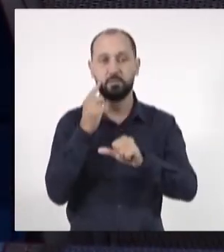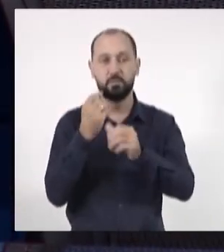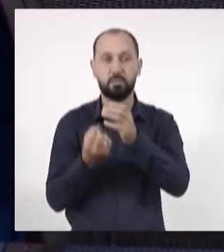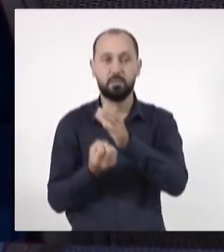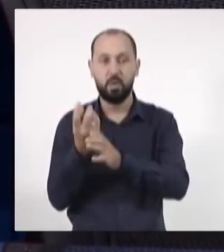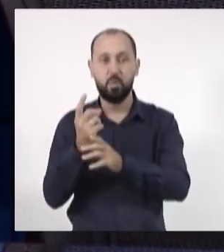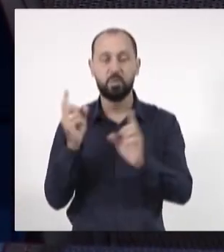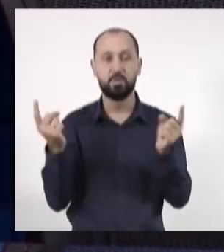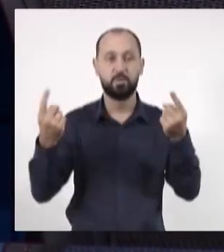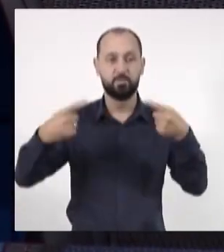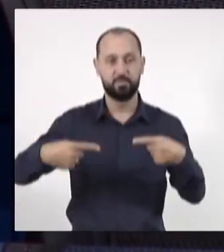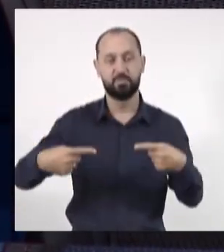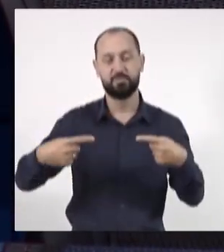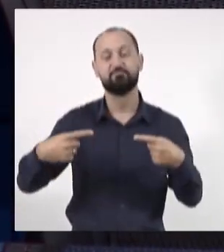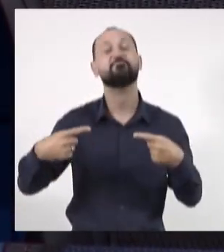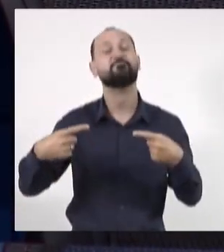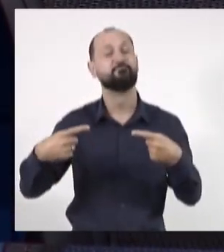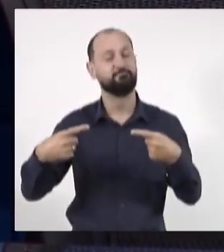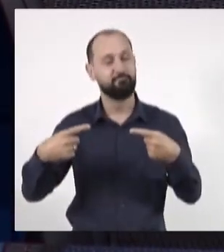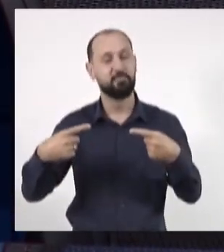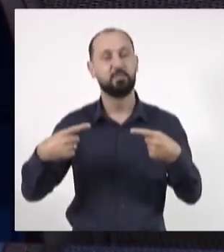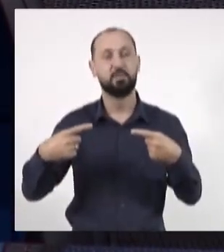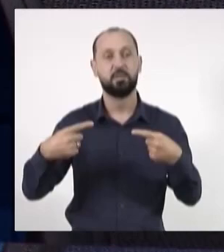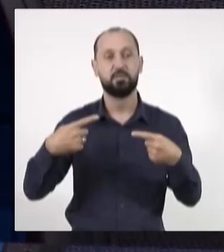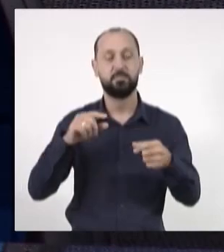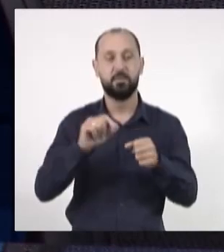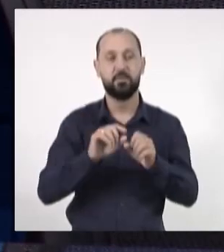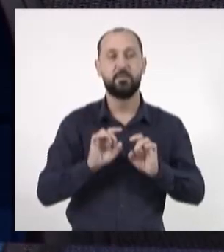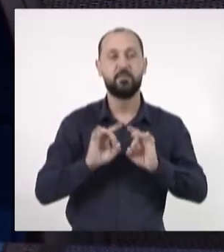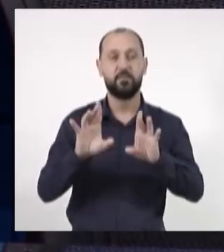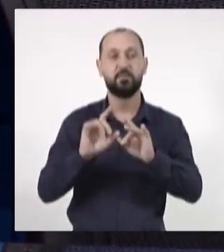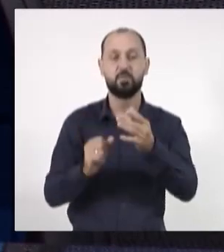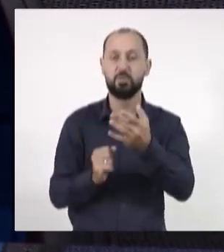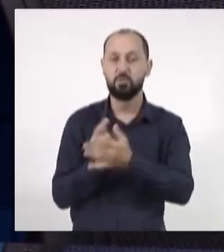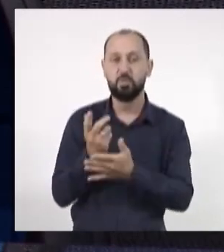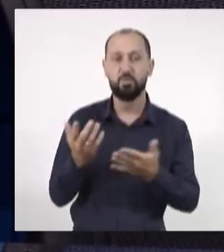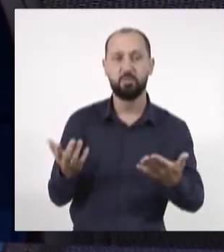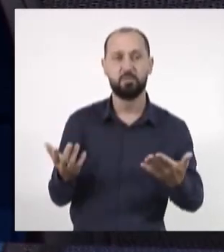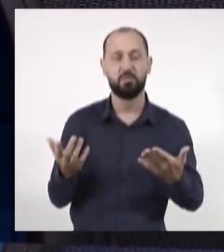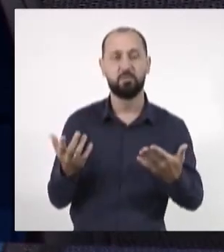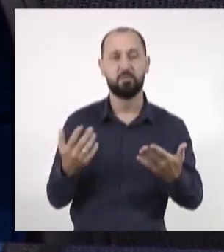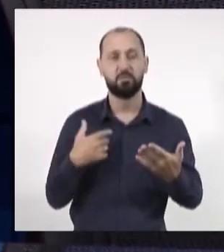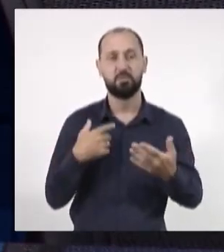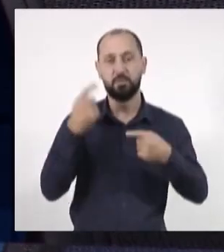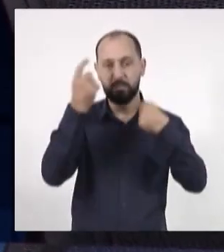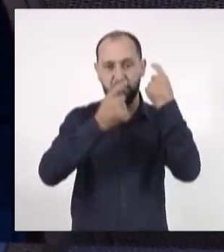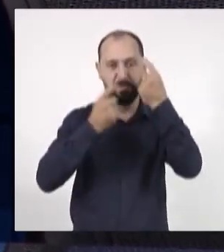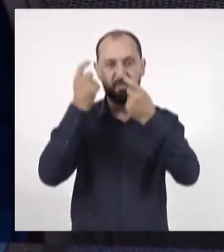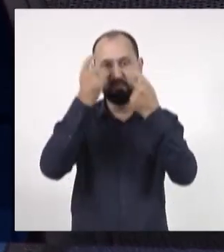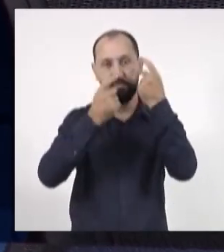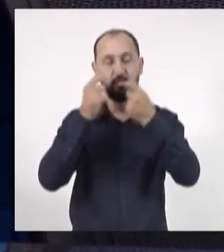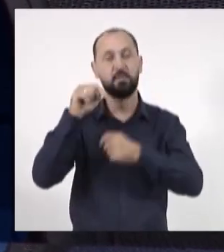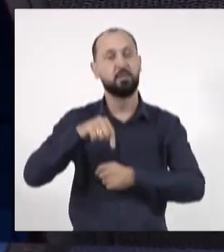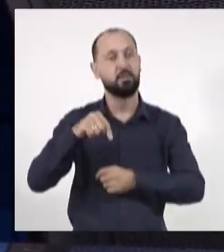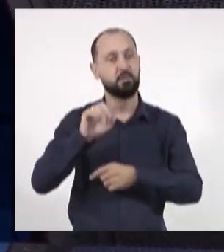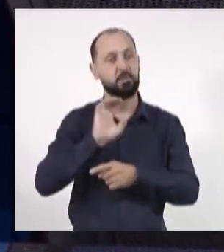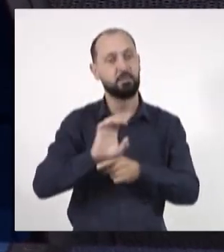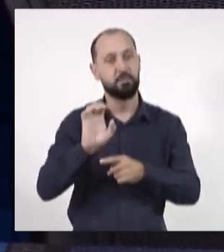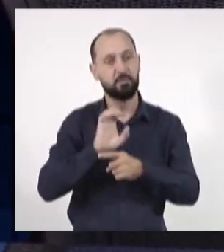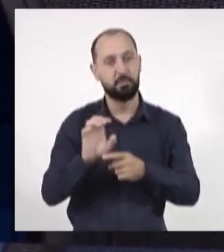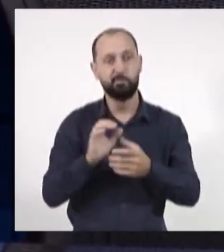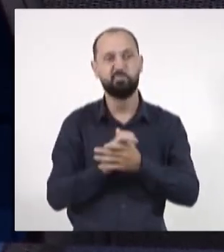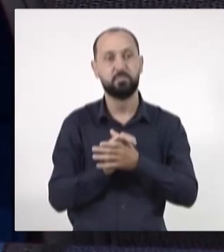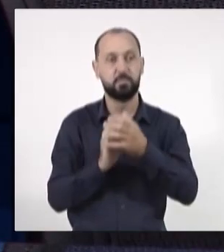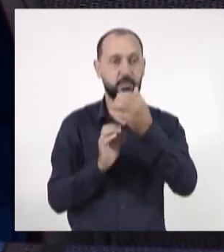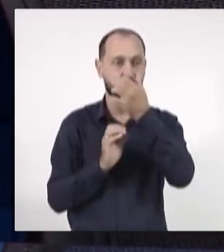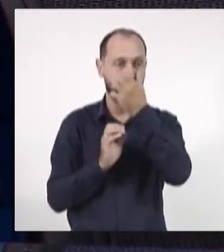para o destino, nós mais produzimos do que consumimos. Então, isso é uma preocupação aqui para o nosso Estado.